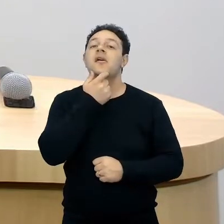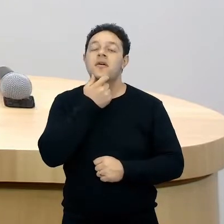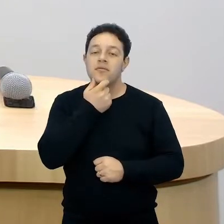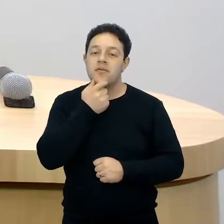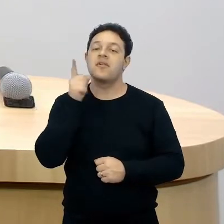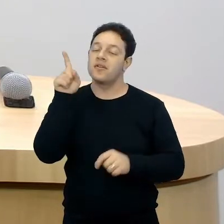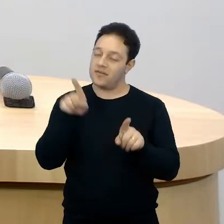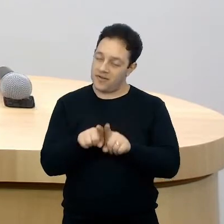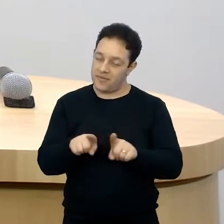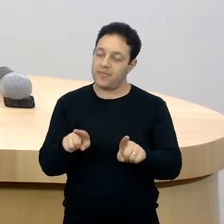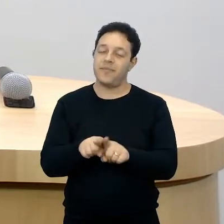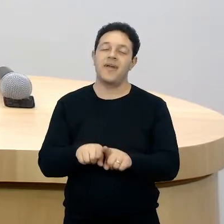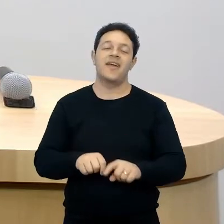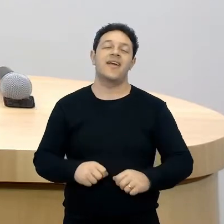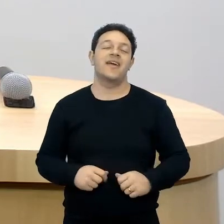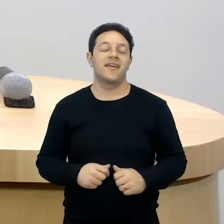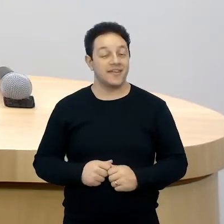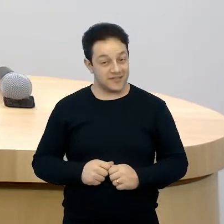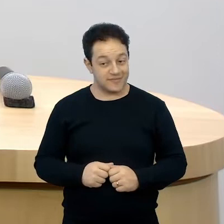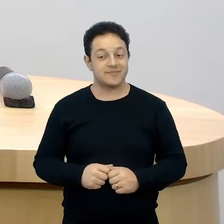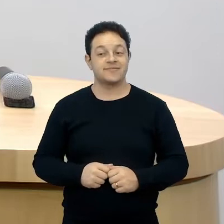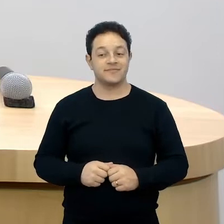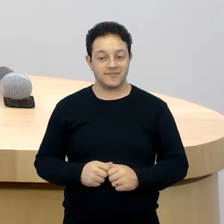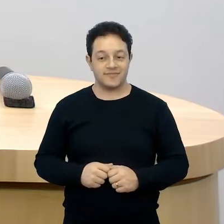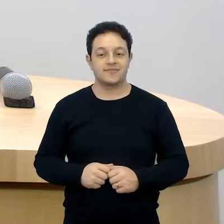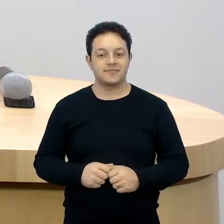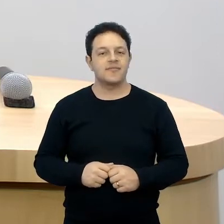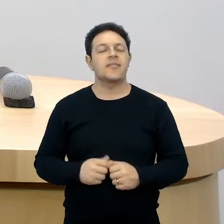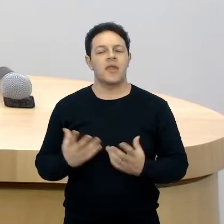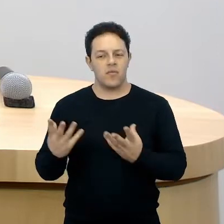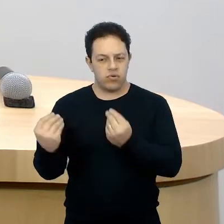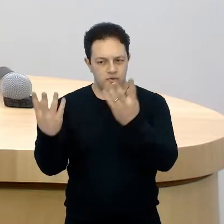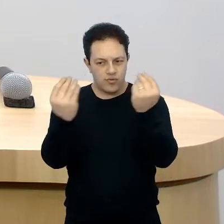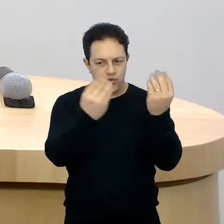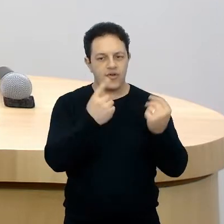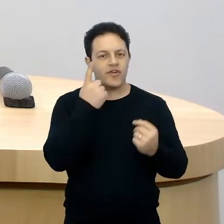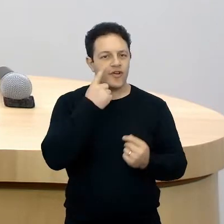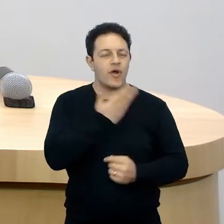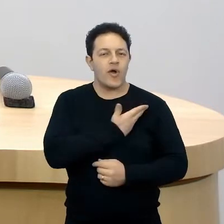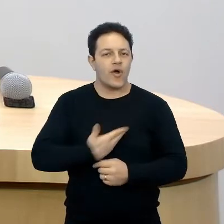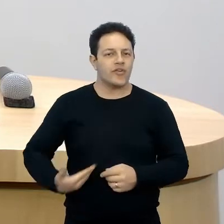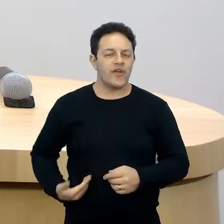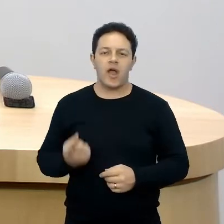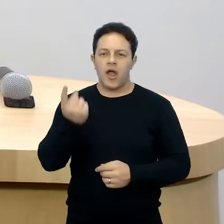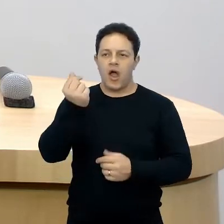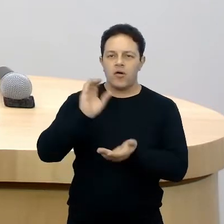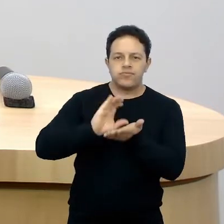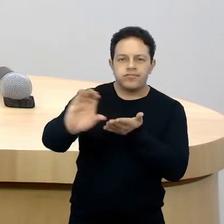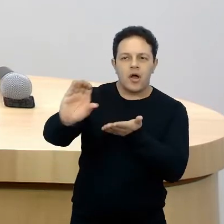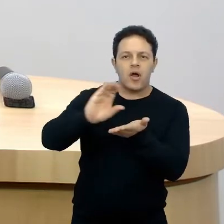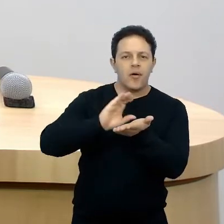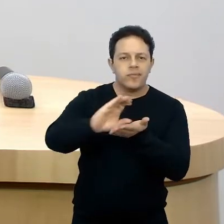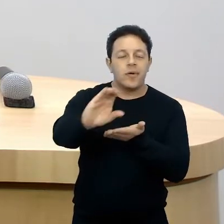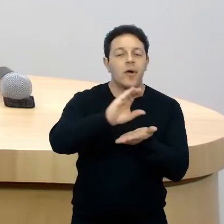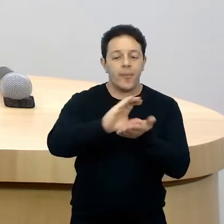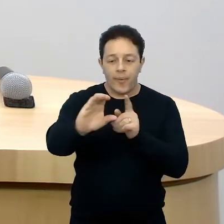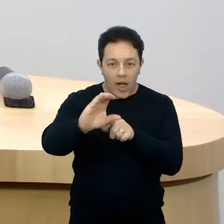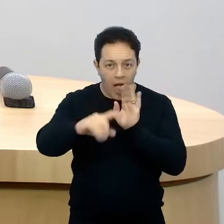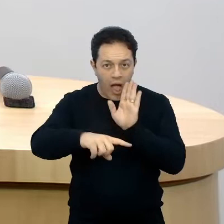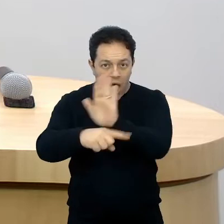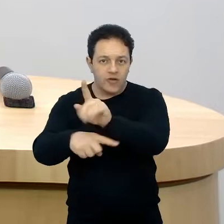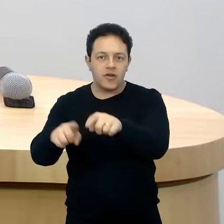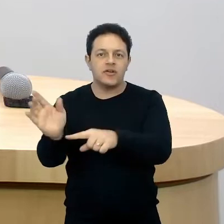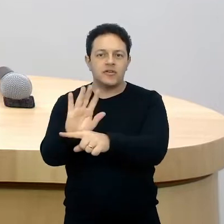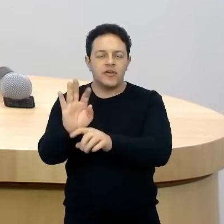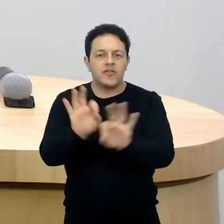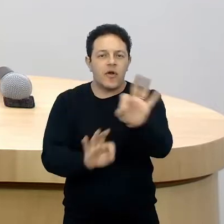É isso mesmo. A gente vê ali muito de recursos do Estado, porque sabe da importância, sabe